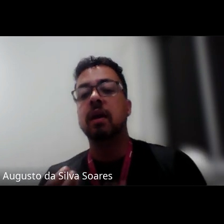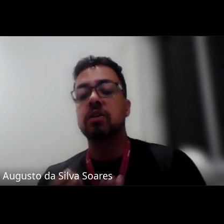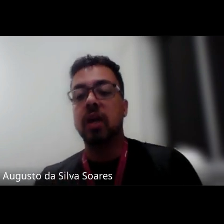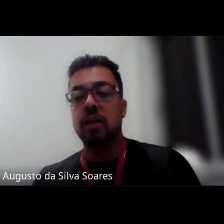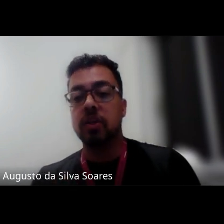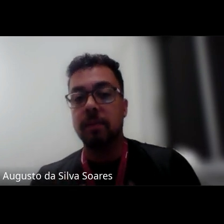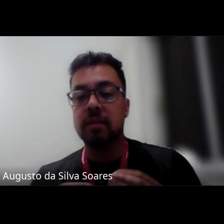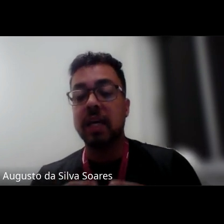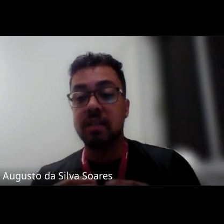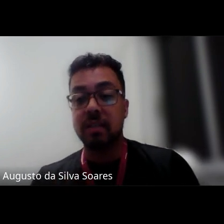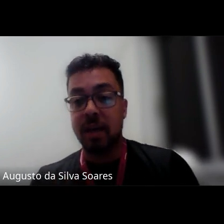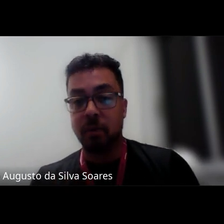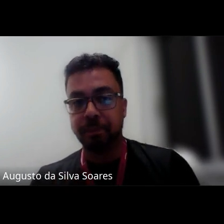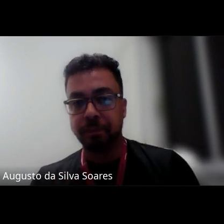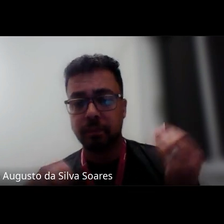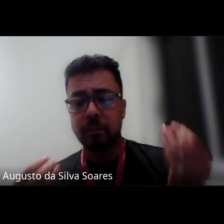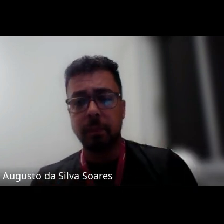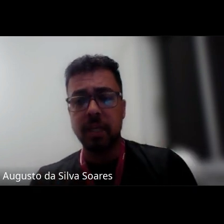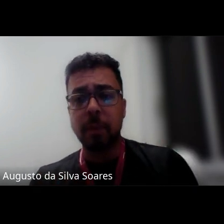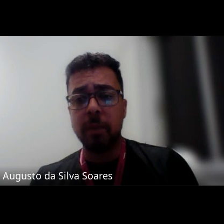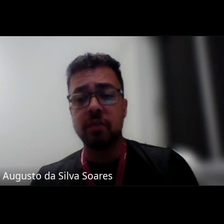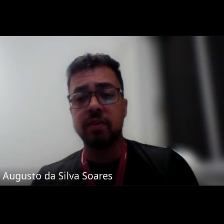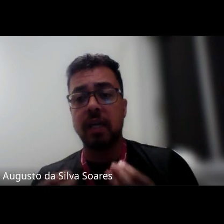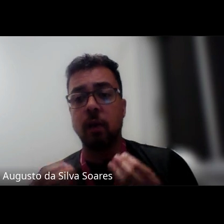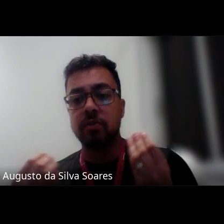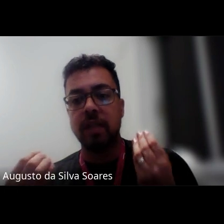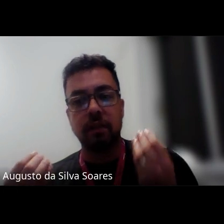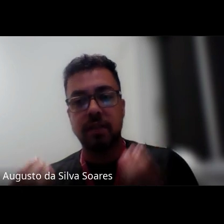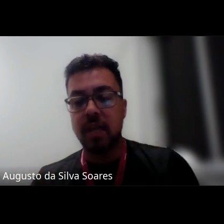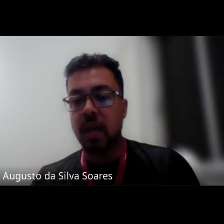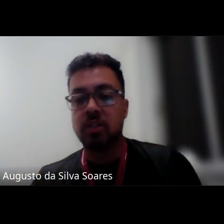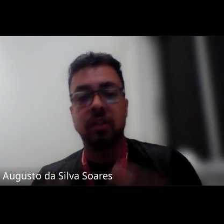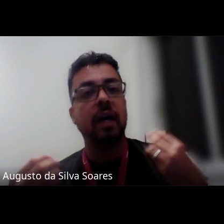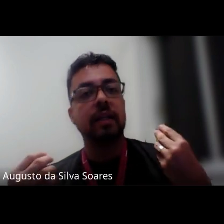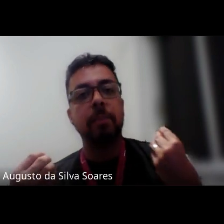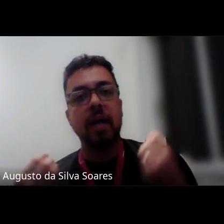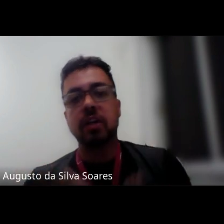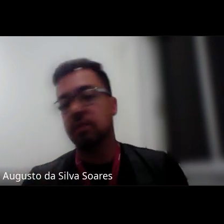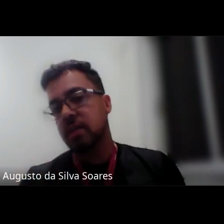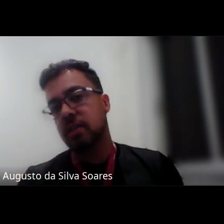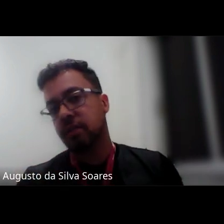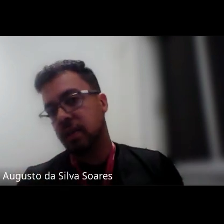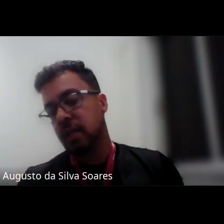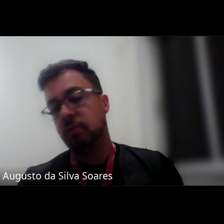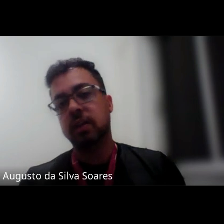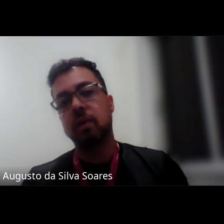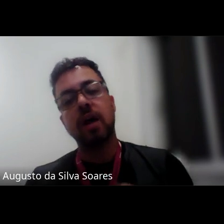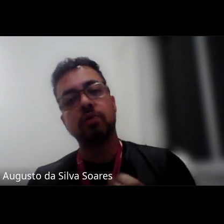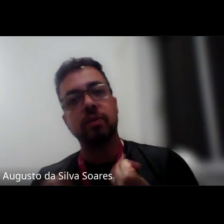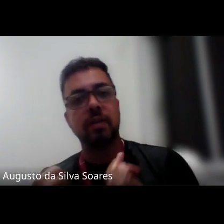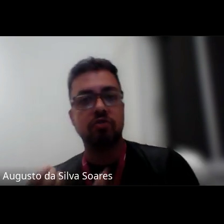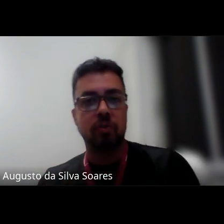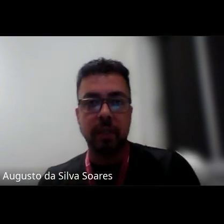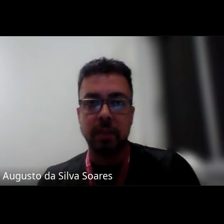importância. Gente, isso aqui é sério. Principalmente se você quer um resultado eficiente na prática que você esteja fazendo, que não